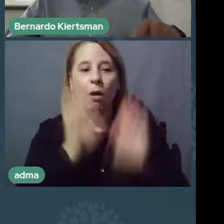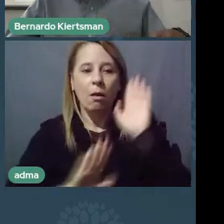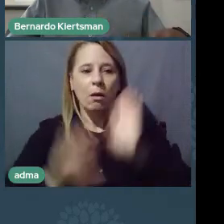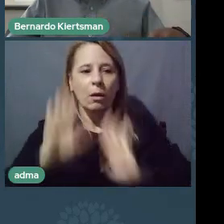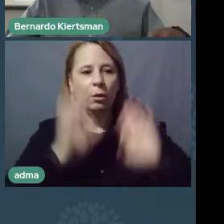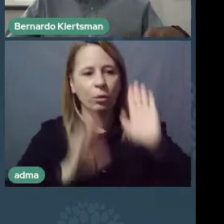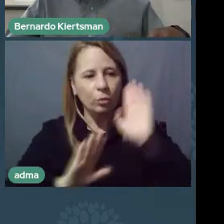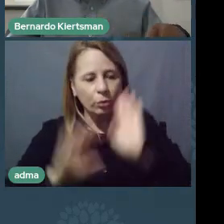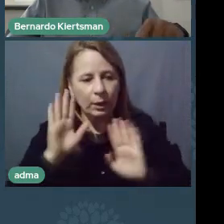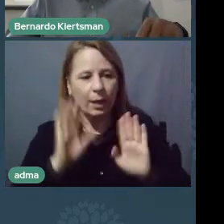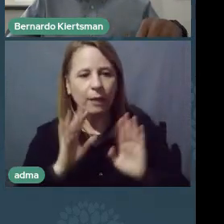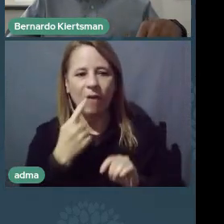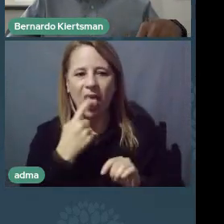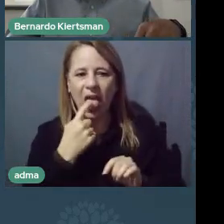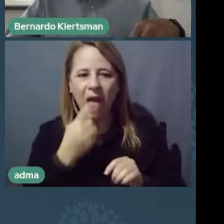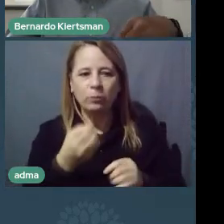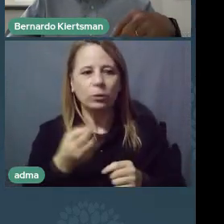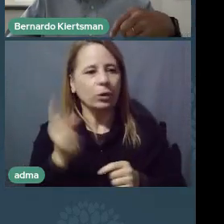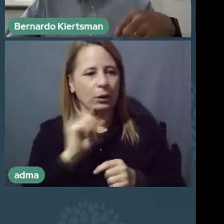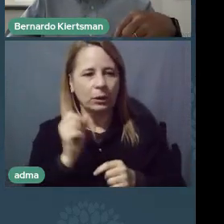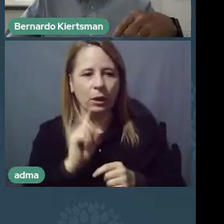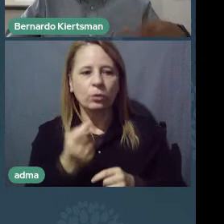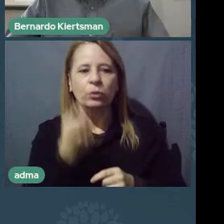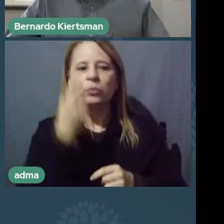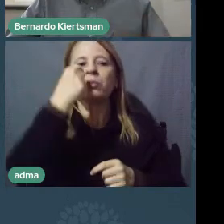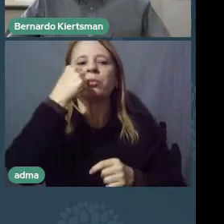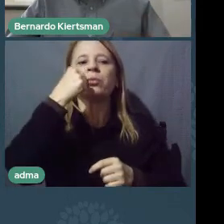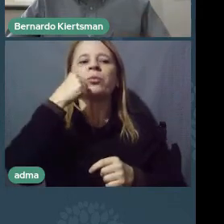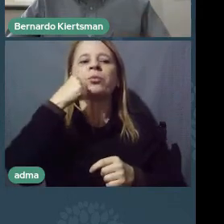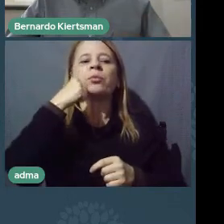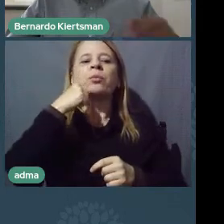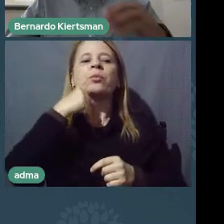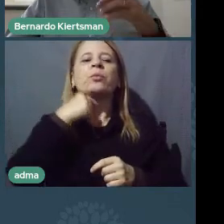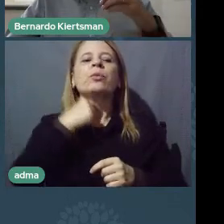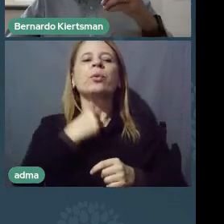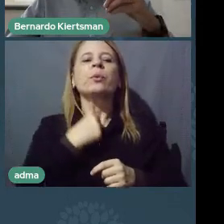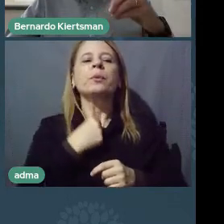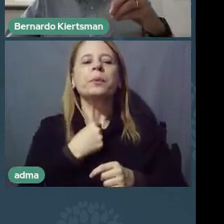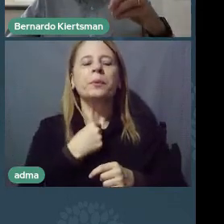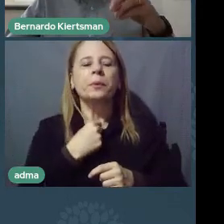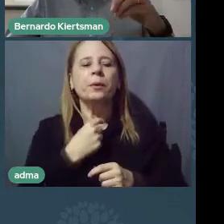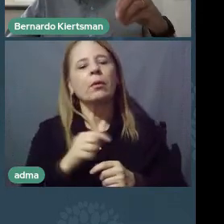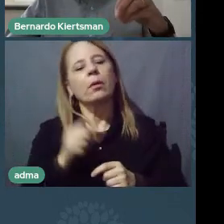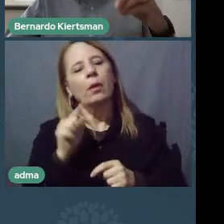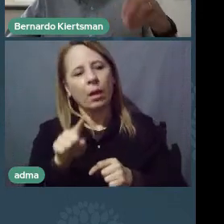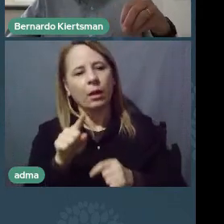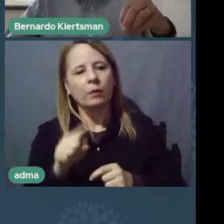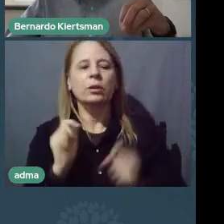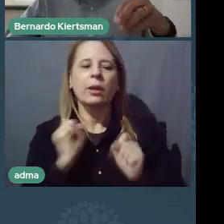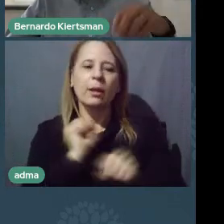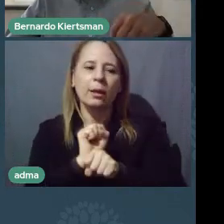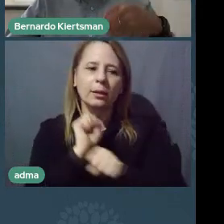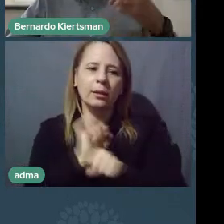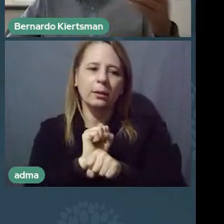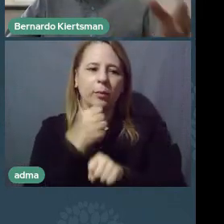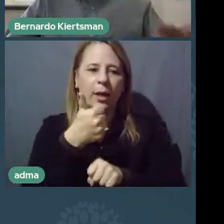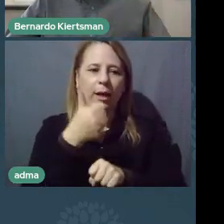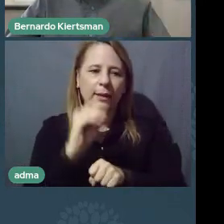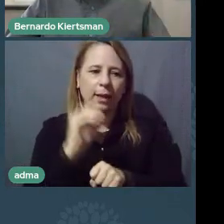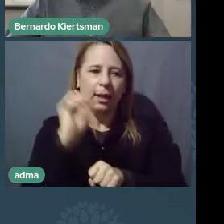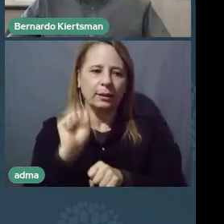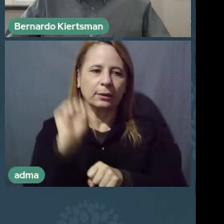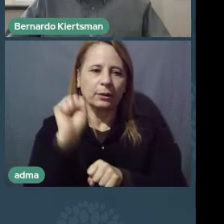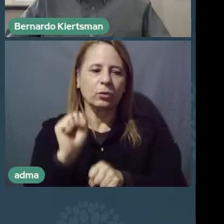que isso não fique na boca, e o medicamento aqui vindo para a via aérea inferior, você aguarda 10 segundos